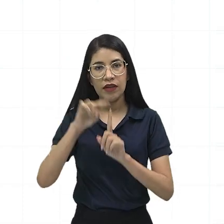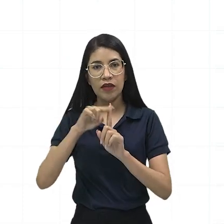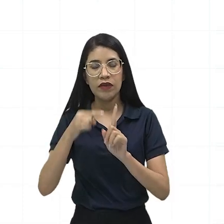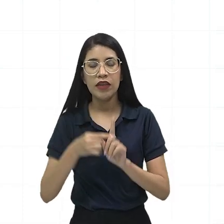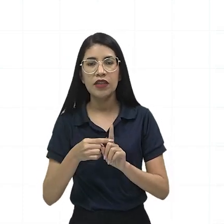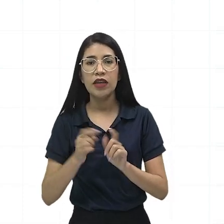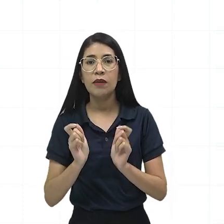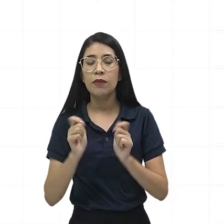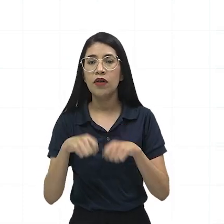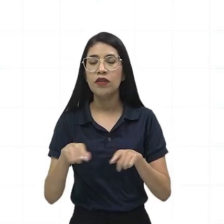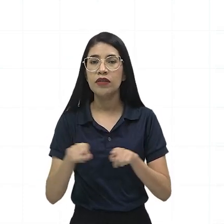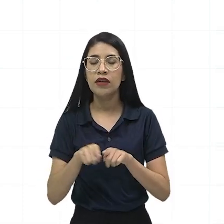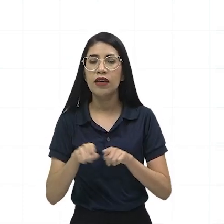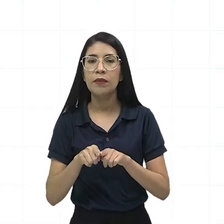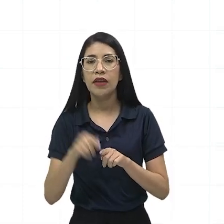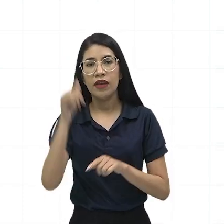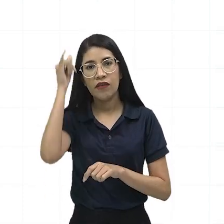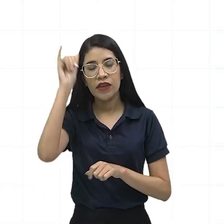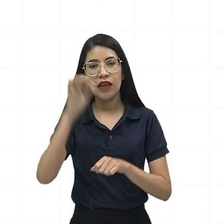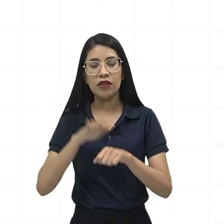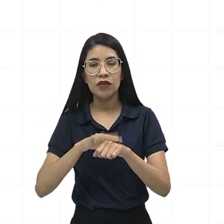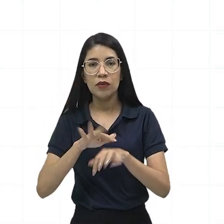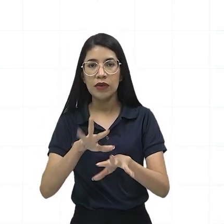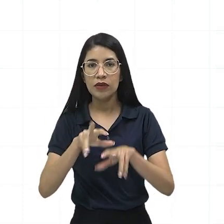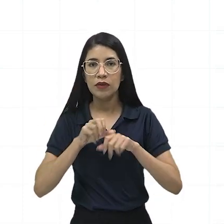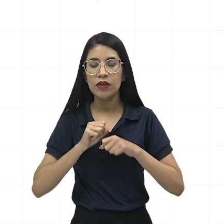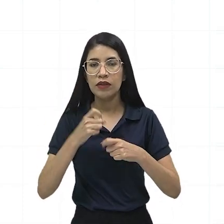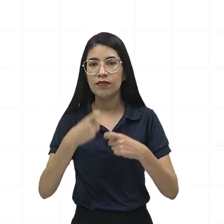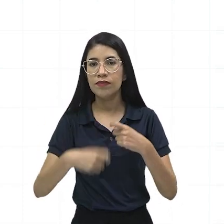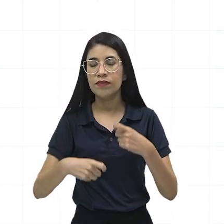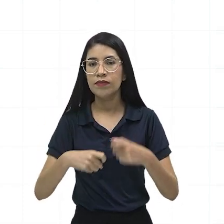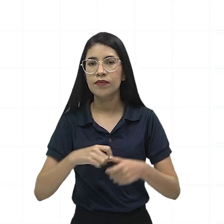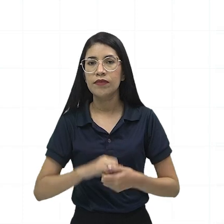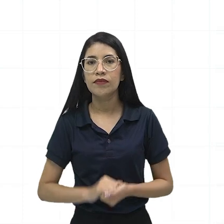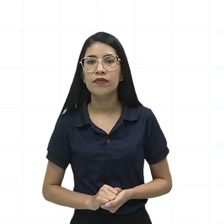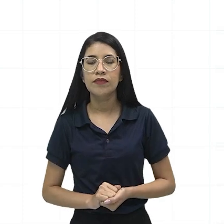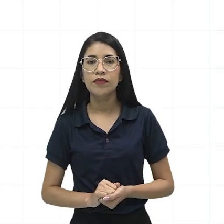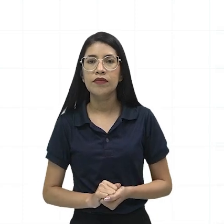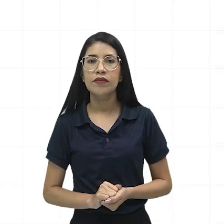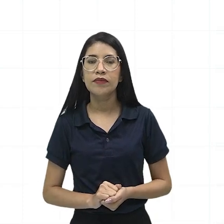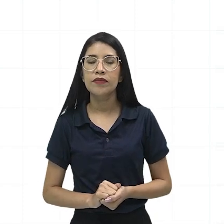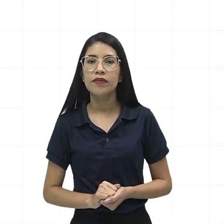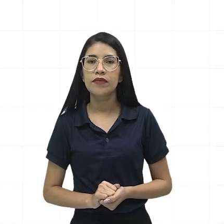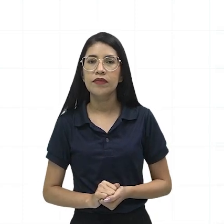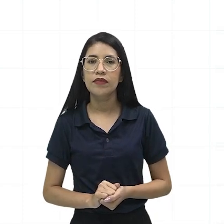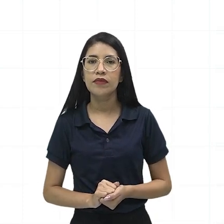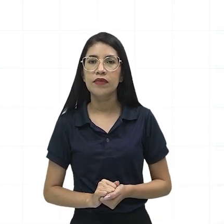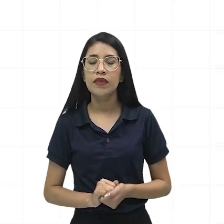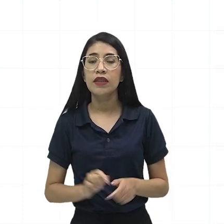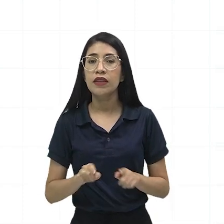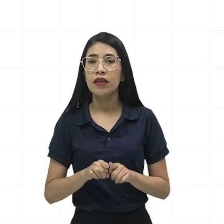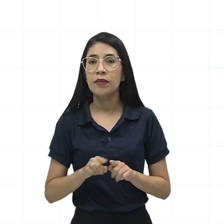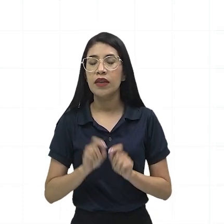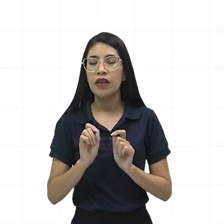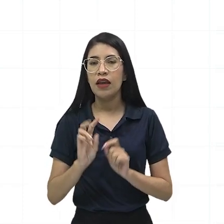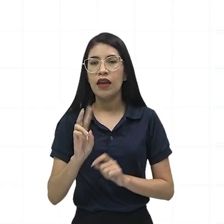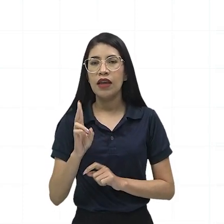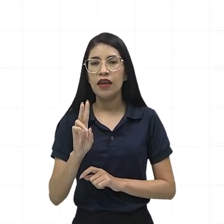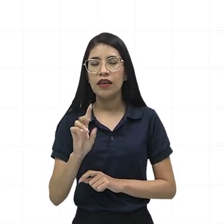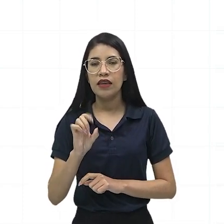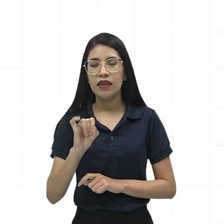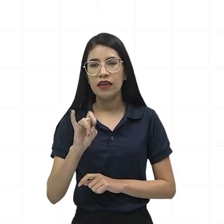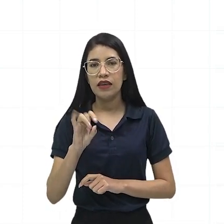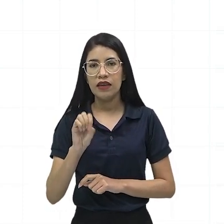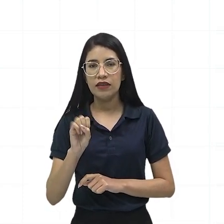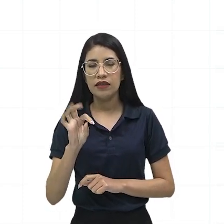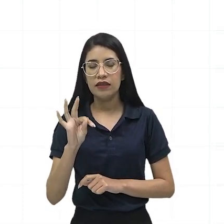que impedem a disseminação de infecções sexualmente transmissíveis, conhecida também pela sigla